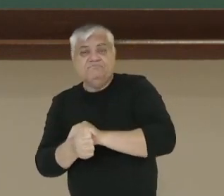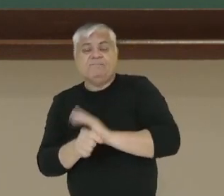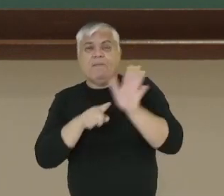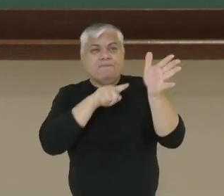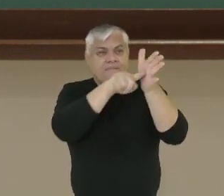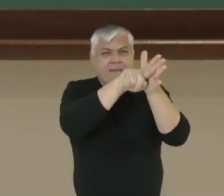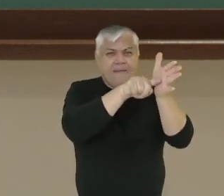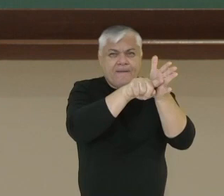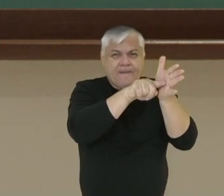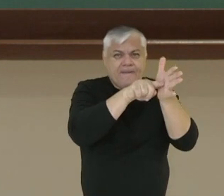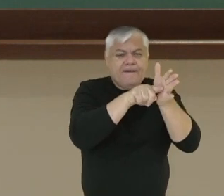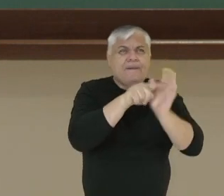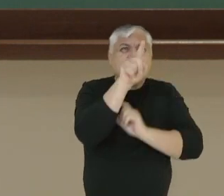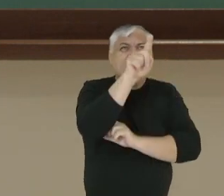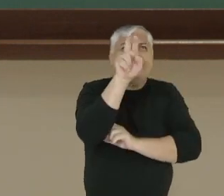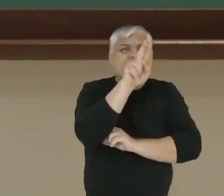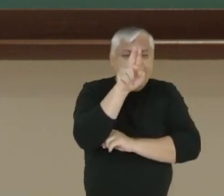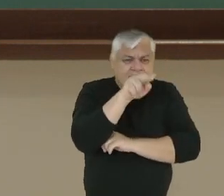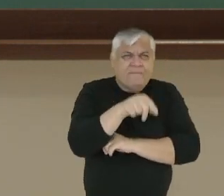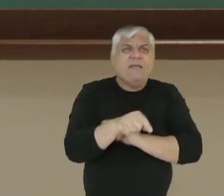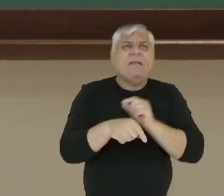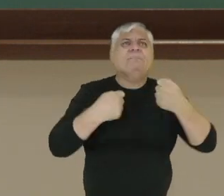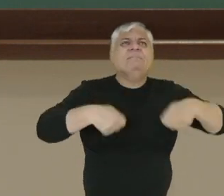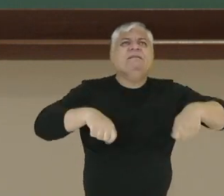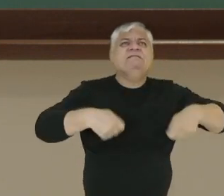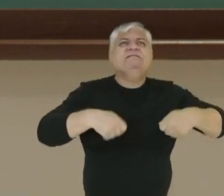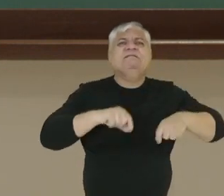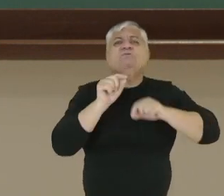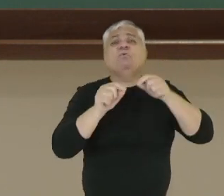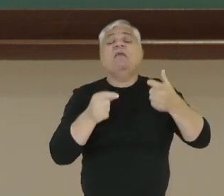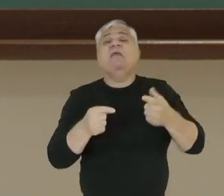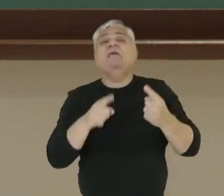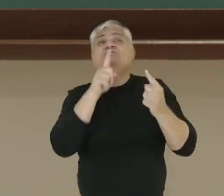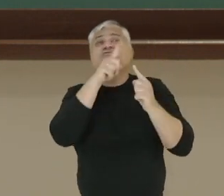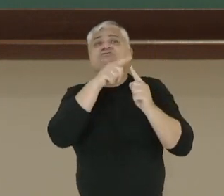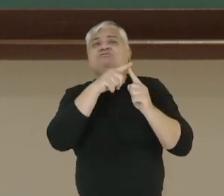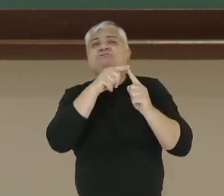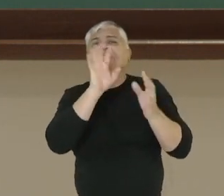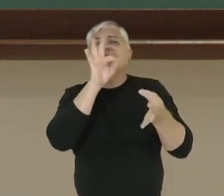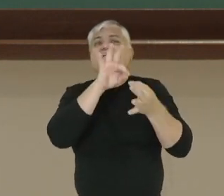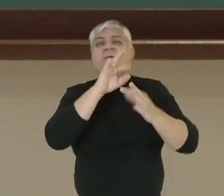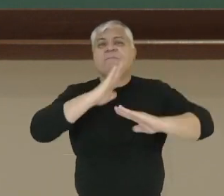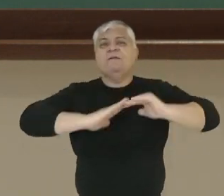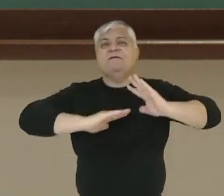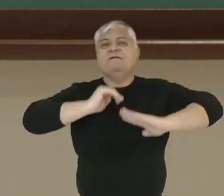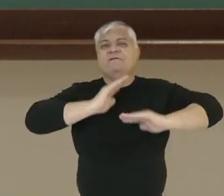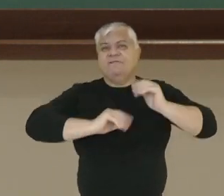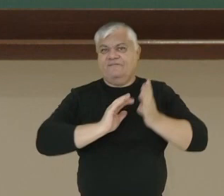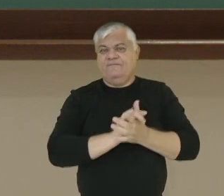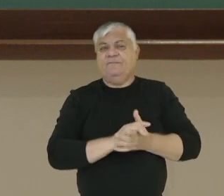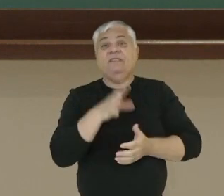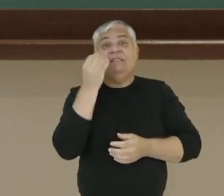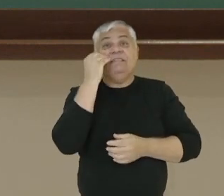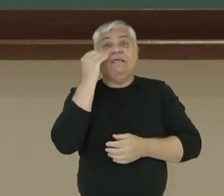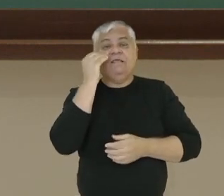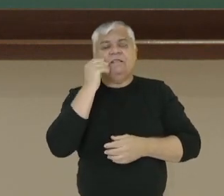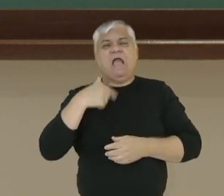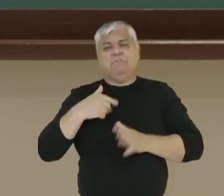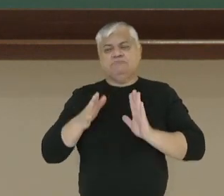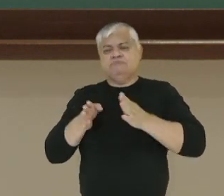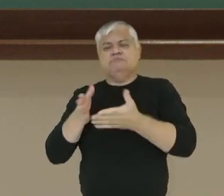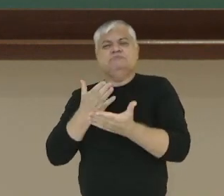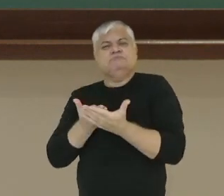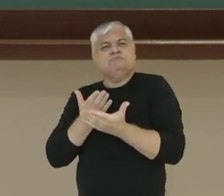em quais áreas é necessário um tipo específico de mão de obra e aí você tentar se